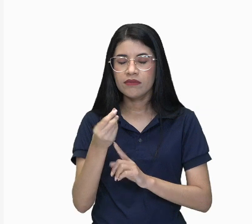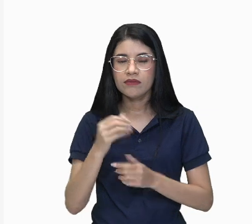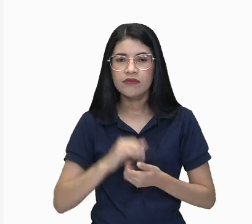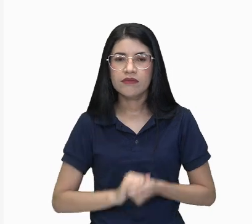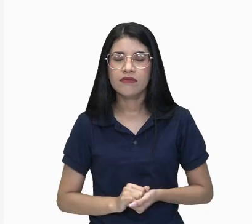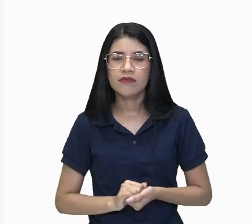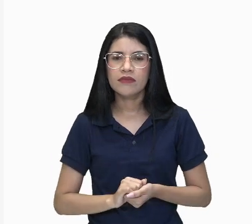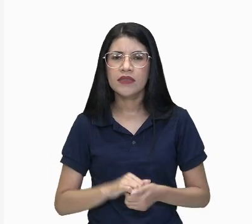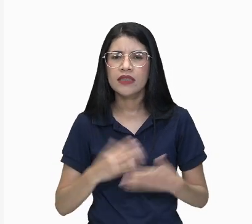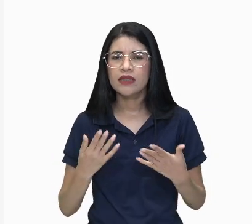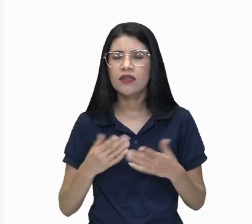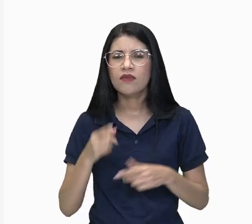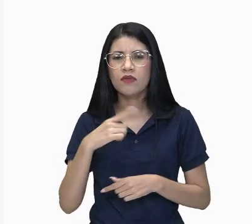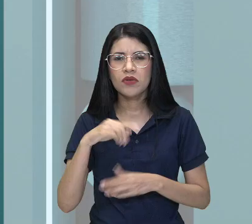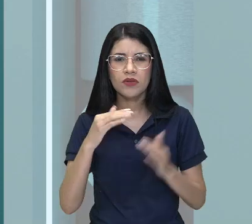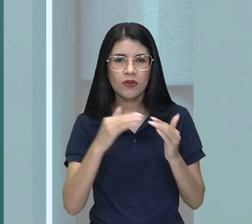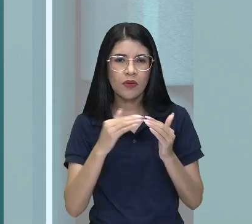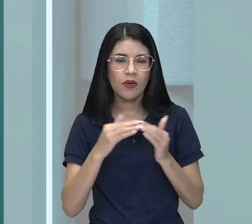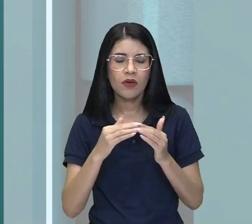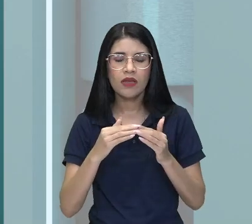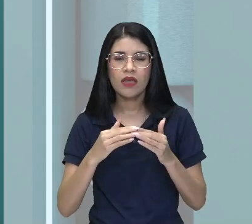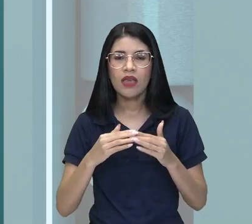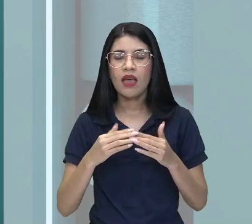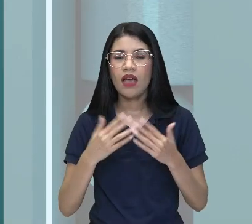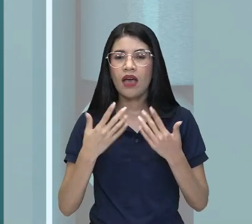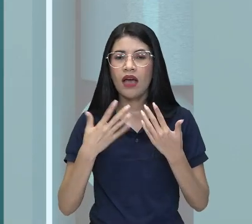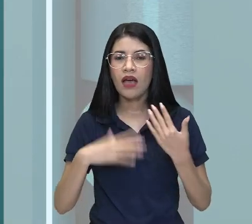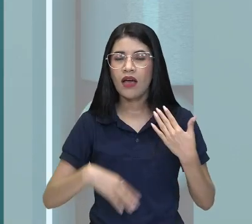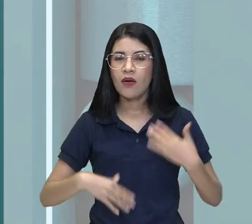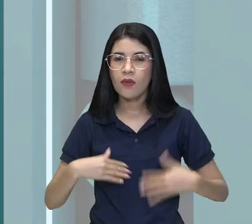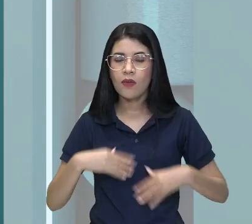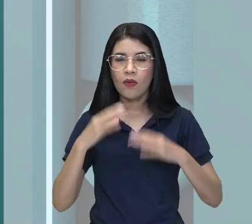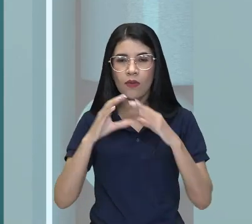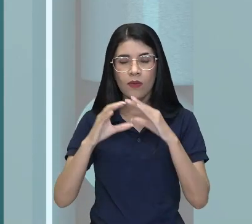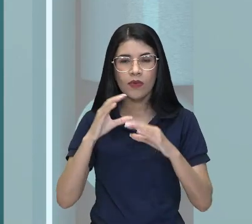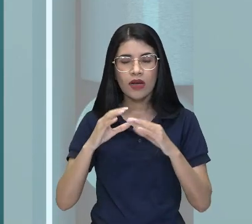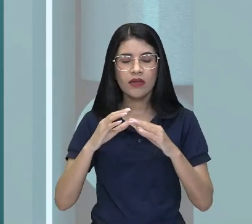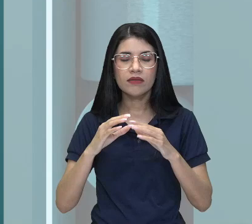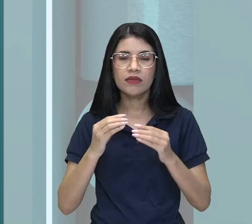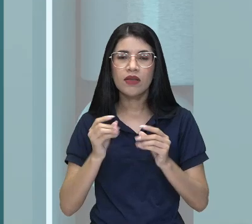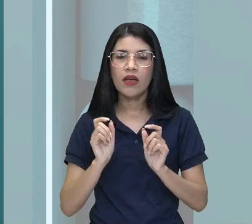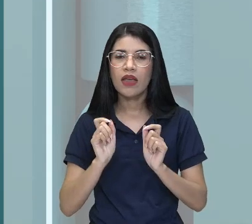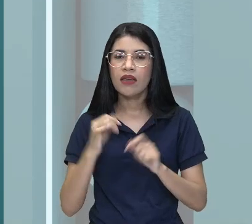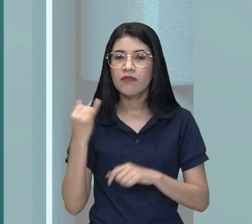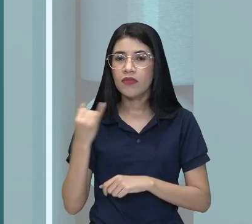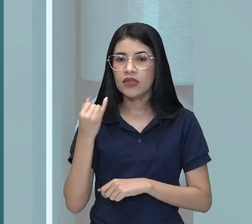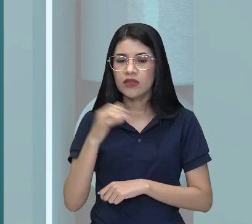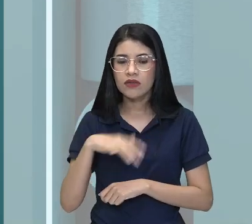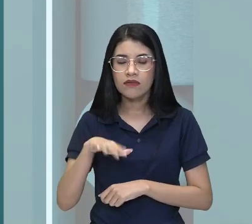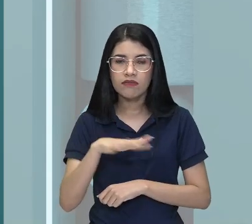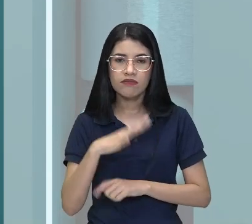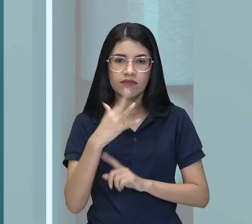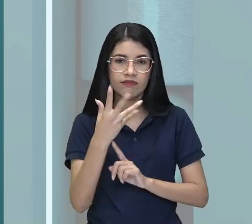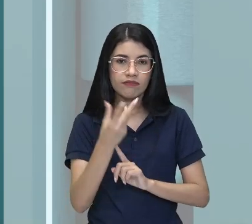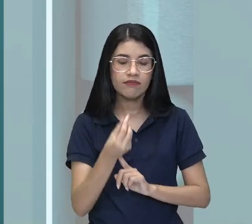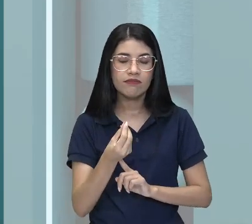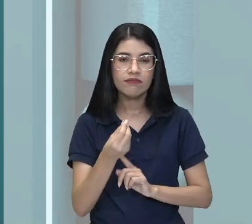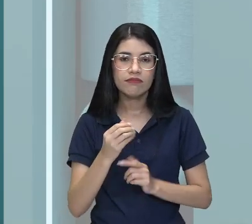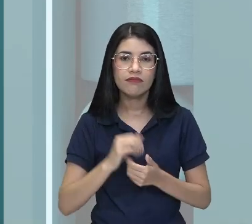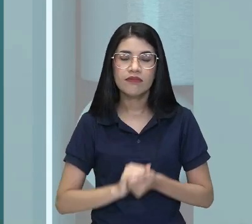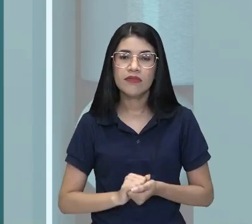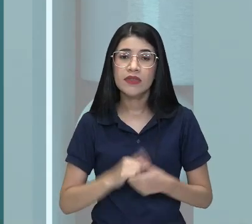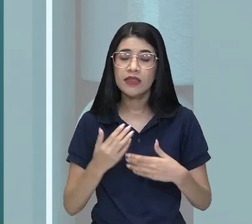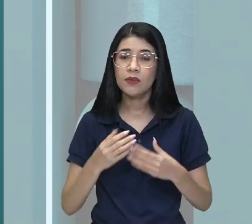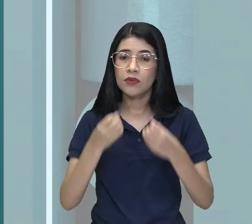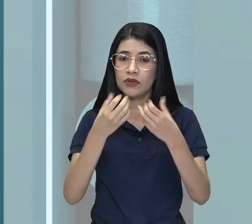Será que essa comunicação corporal, essa linguagem corporal, ela é importante só para a arte? Eu acabei